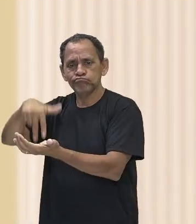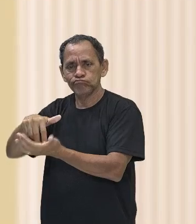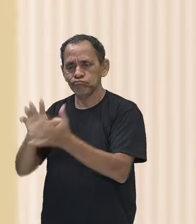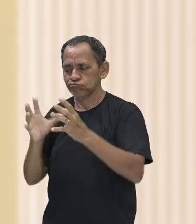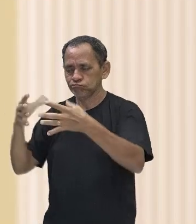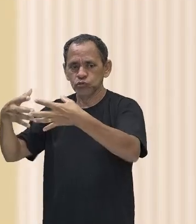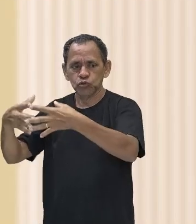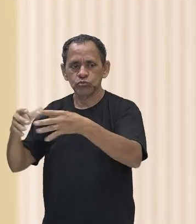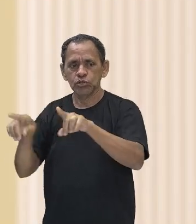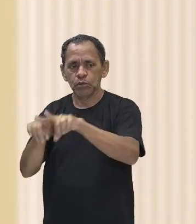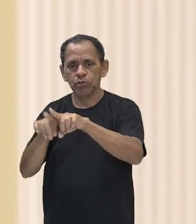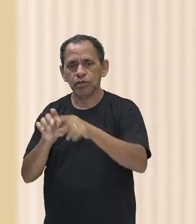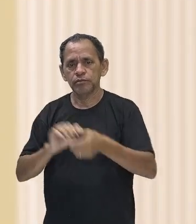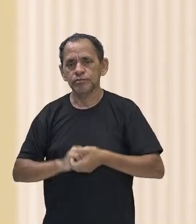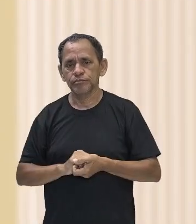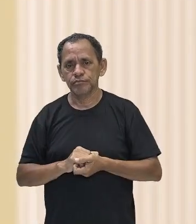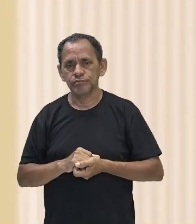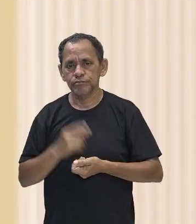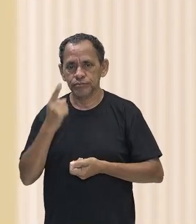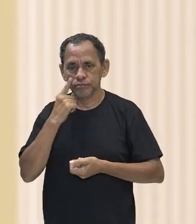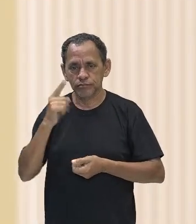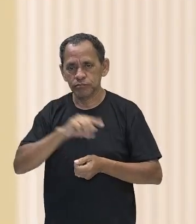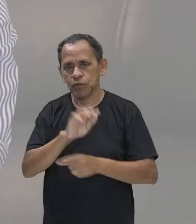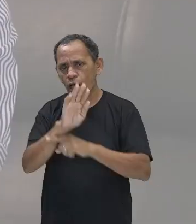bom? Então, bora dar uma olhadinha aí no vídeo.